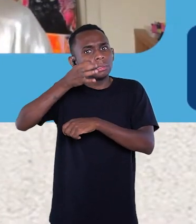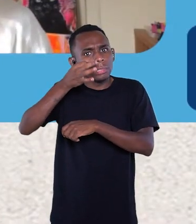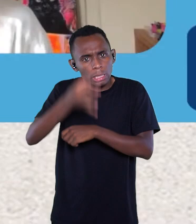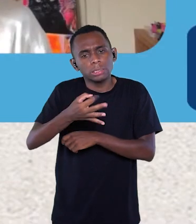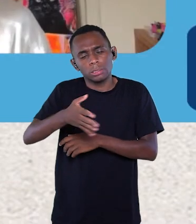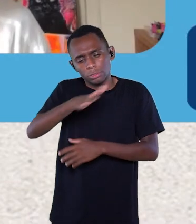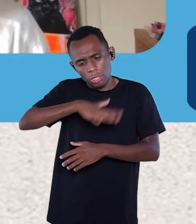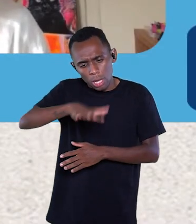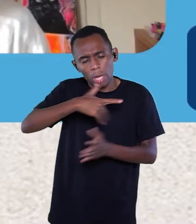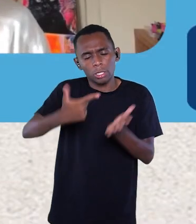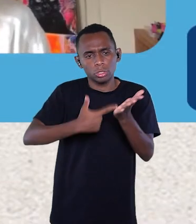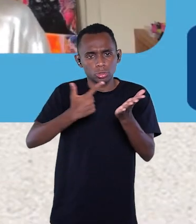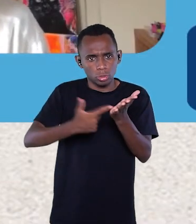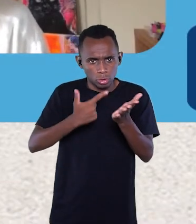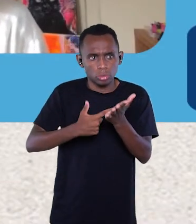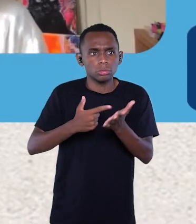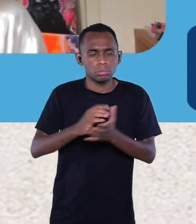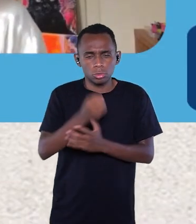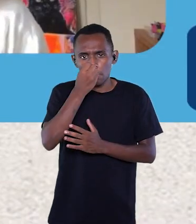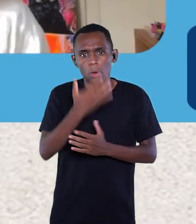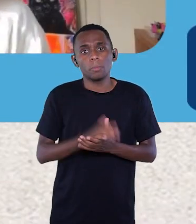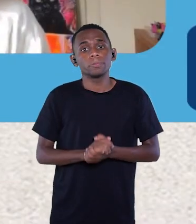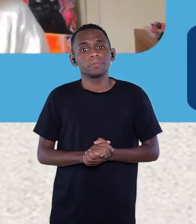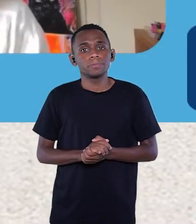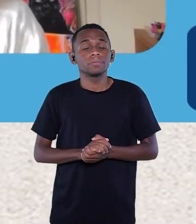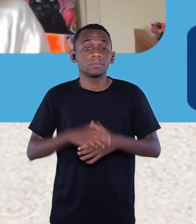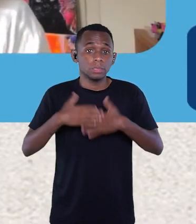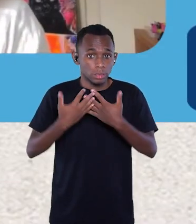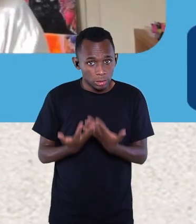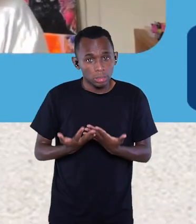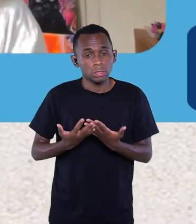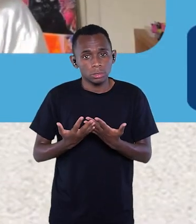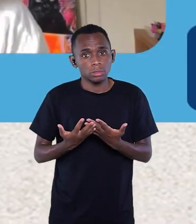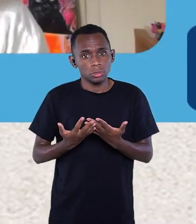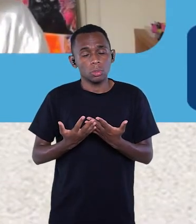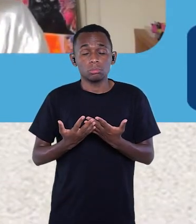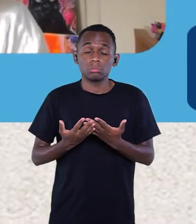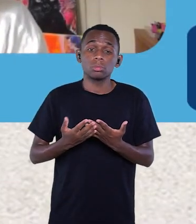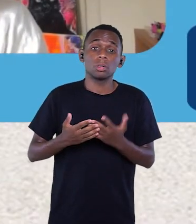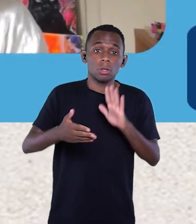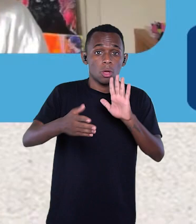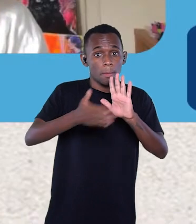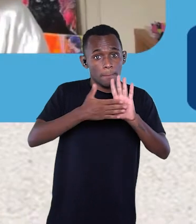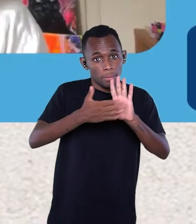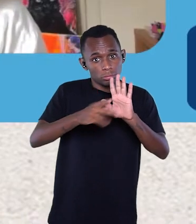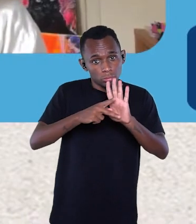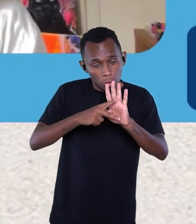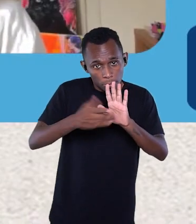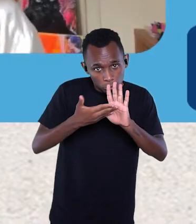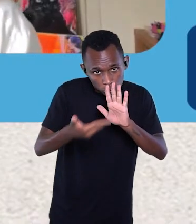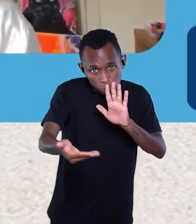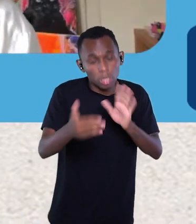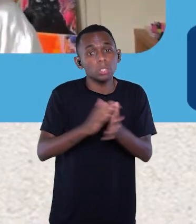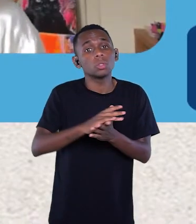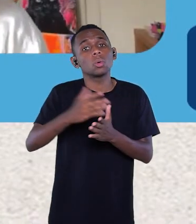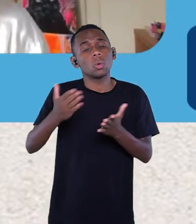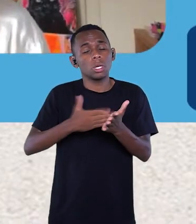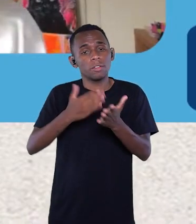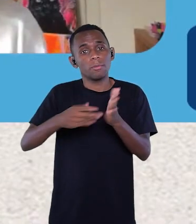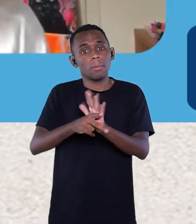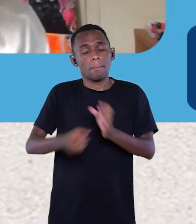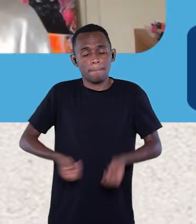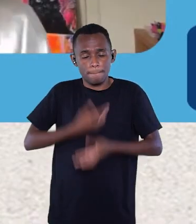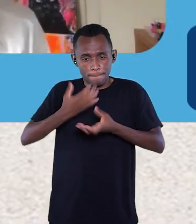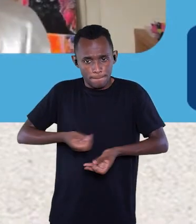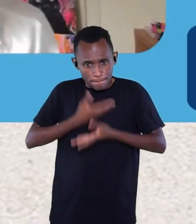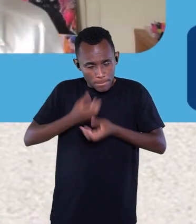interessante de literatura. Sim, muito mesmo. E aí, então, esse provavelmente vai ser esse meu próximo livro, um livro de poemas, mas também esse